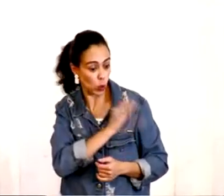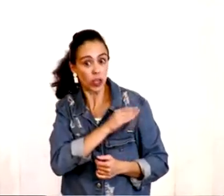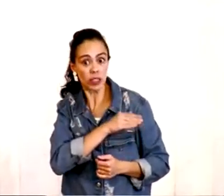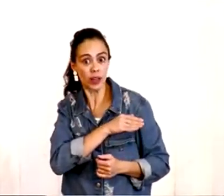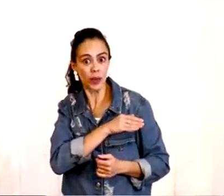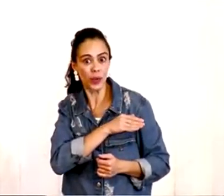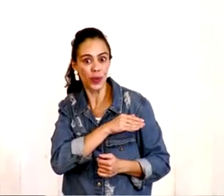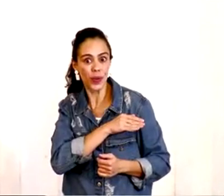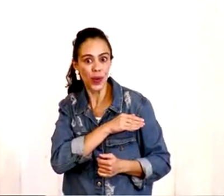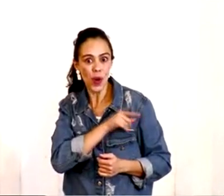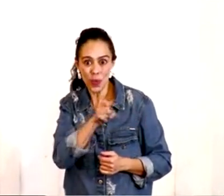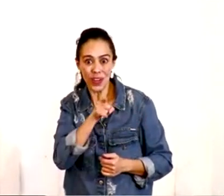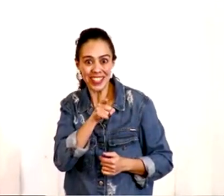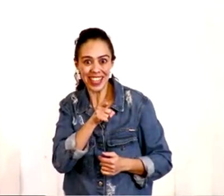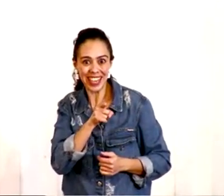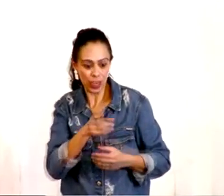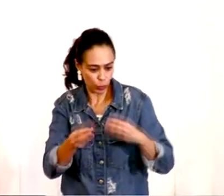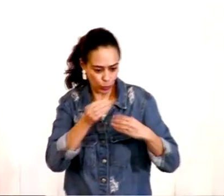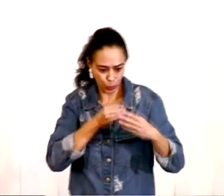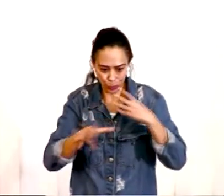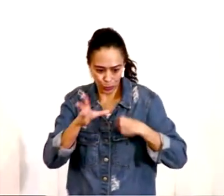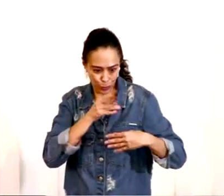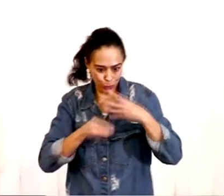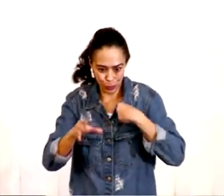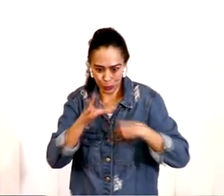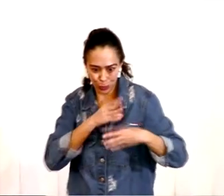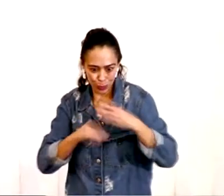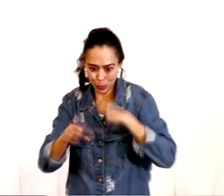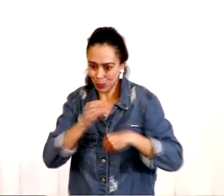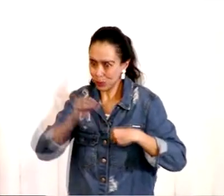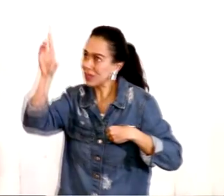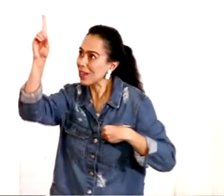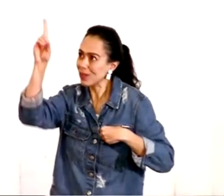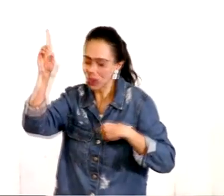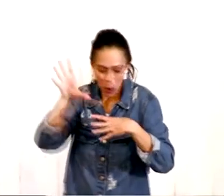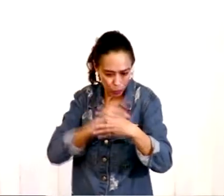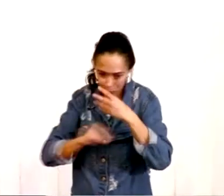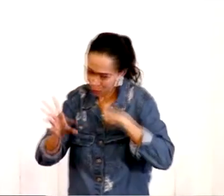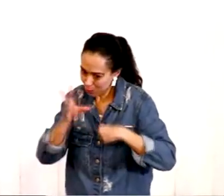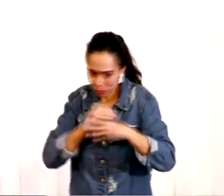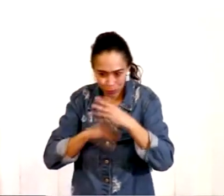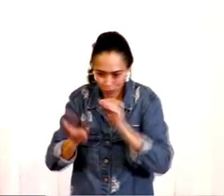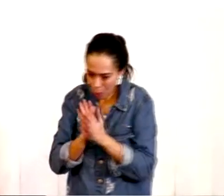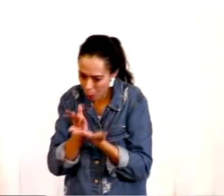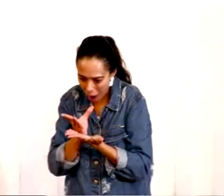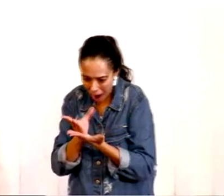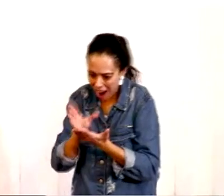cheio das mazelas deste mundo, querido, o resultado será